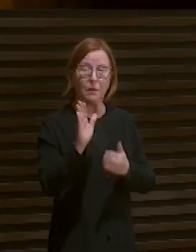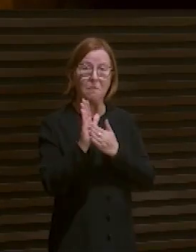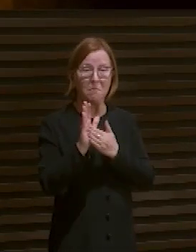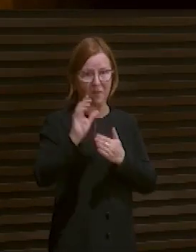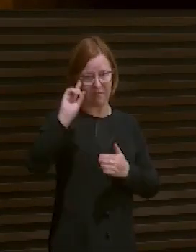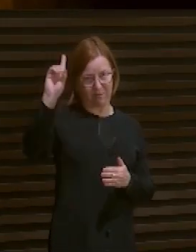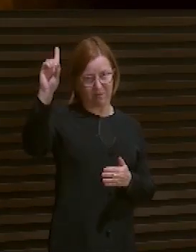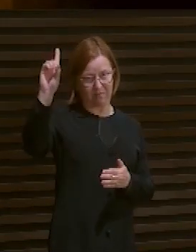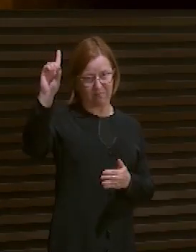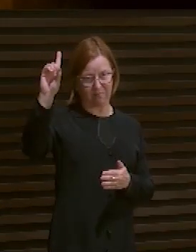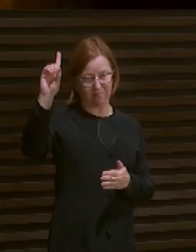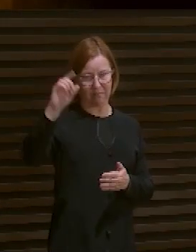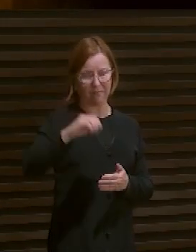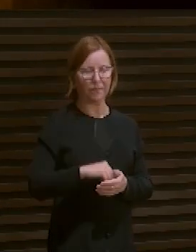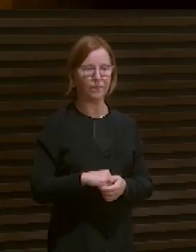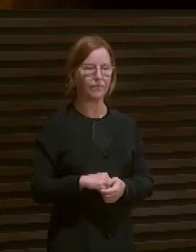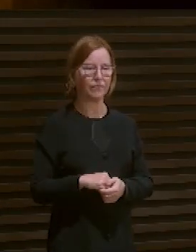meninos.